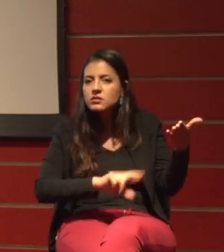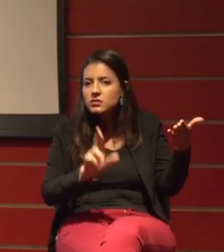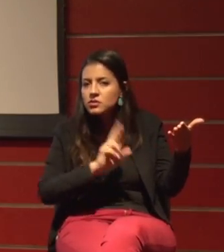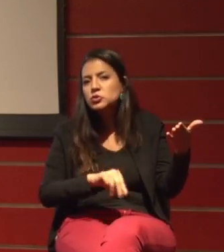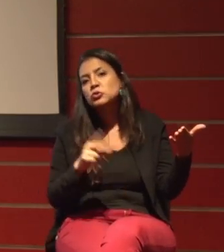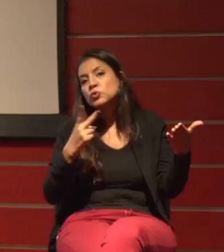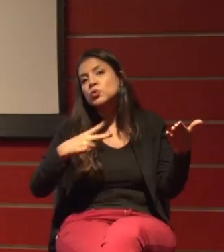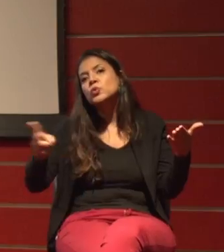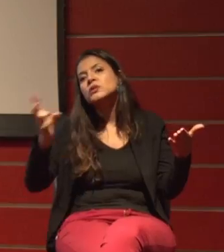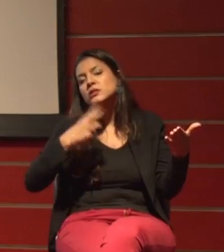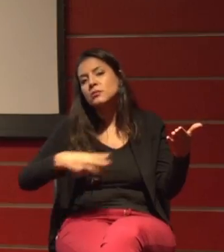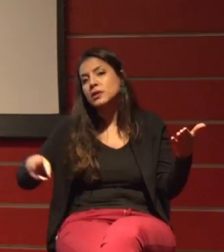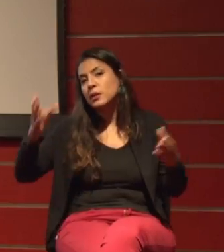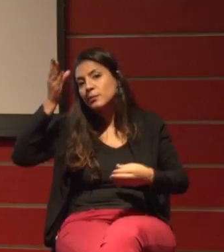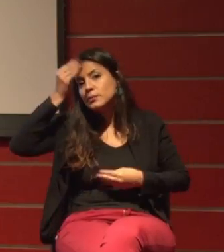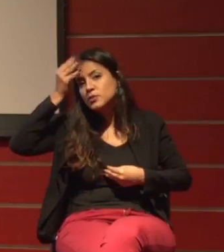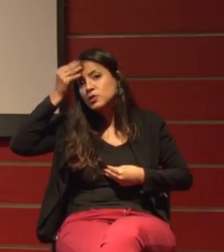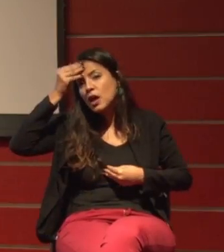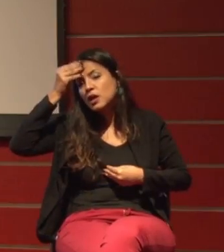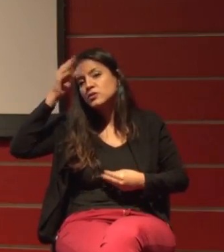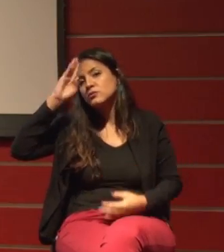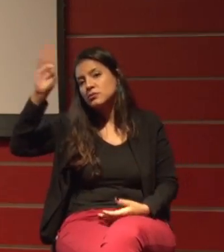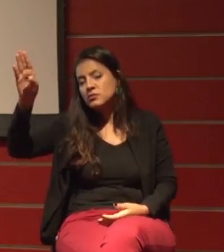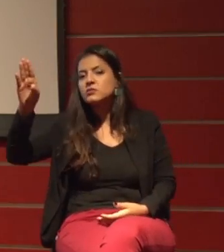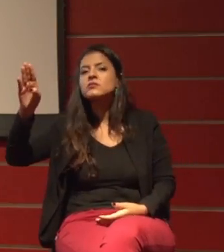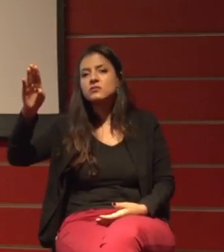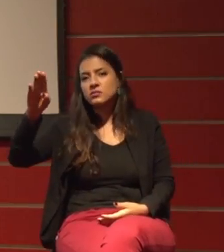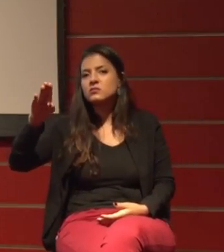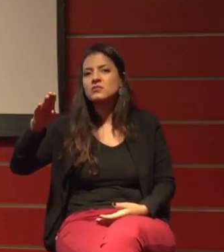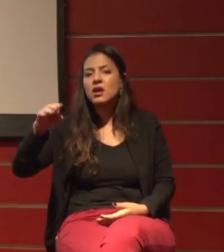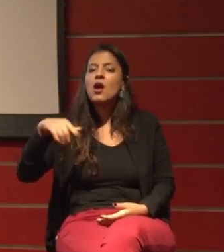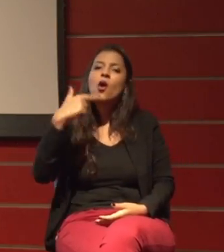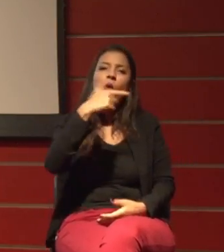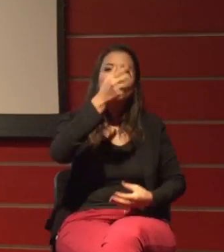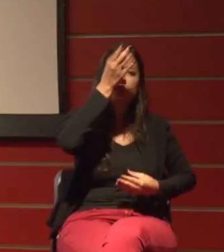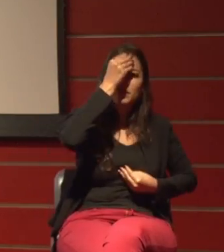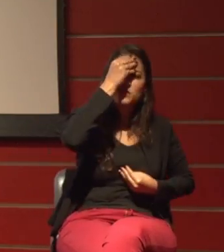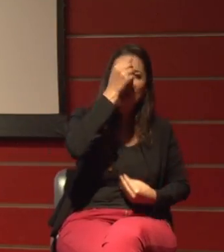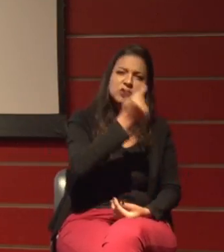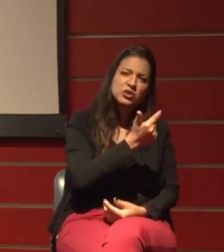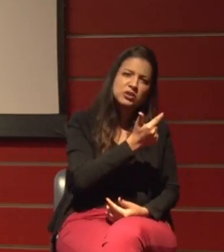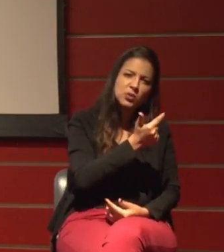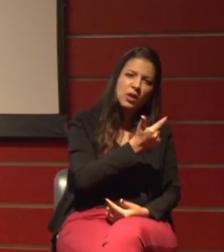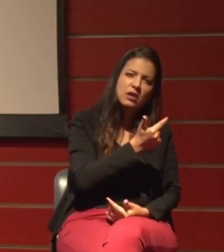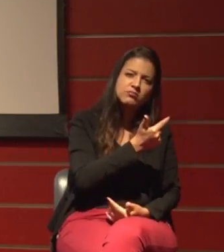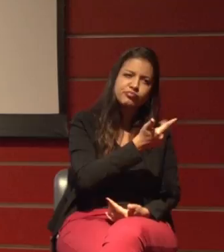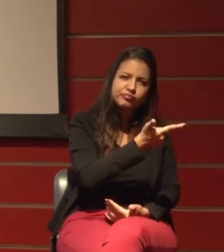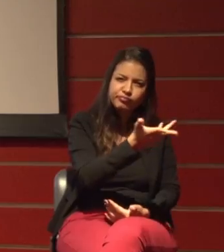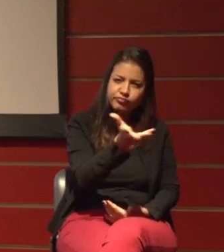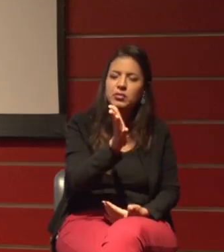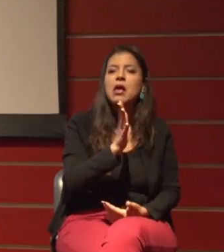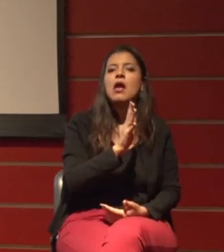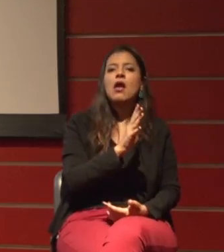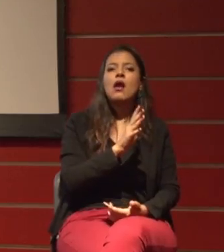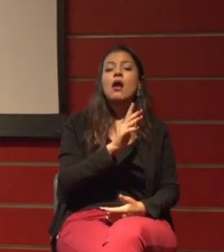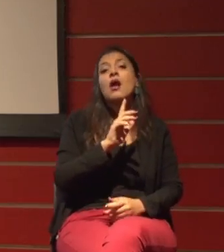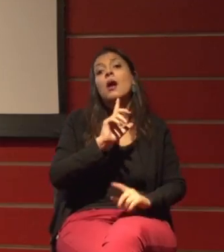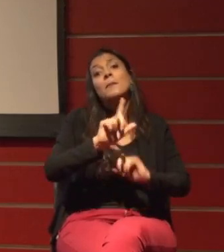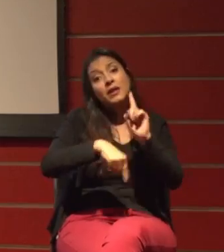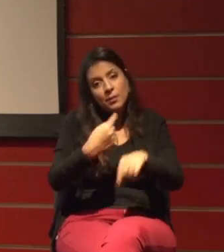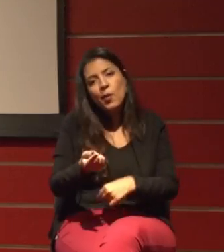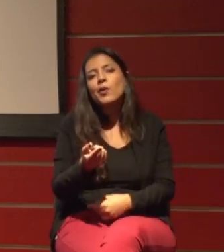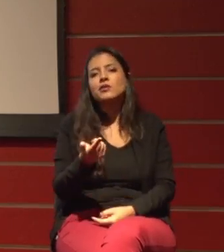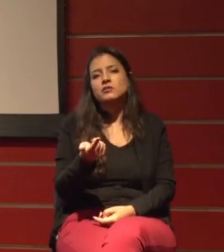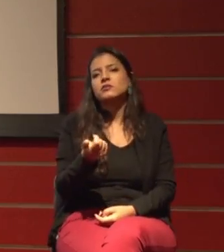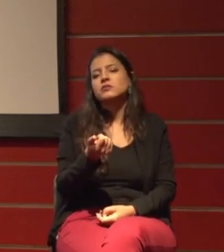personagem principal né mais um tempão nos nos outros secundários que vão est ali para que a gente para que ele realmente